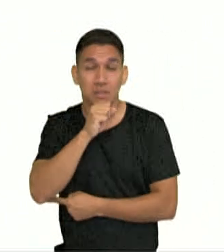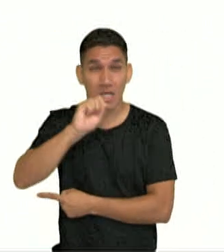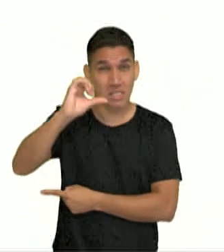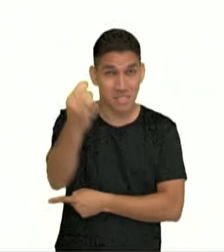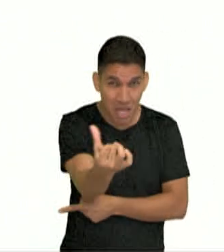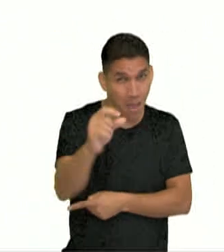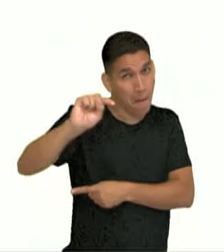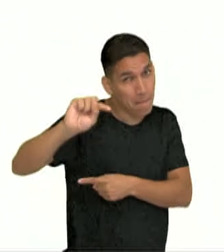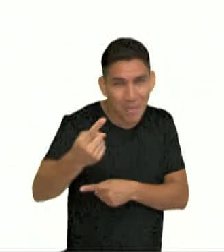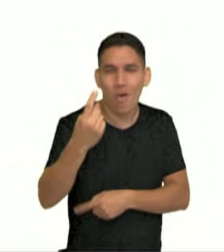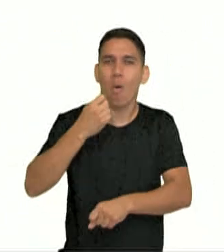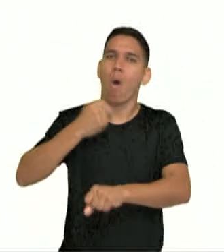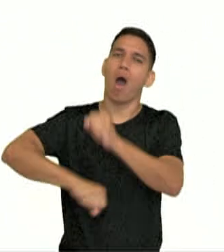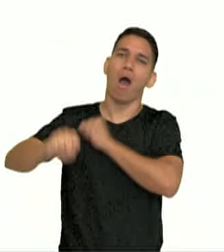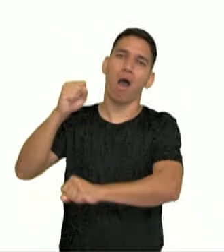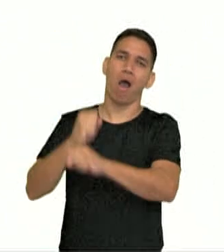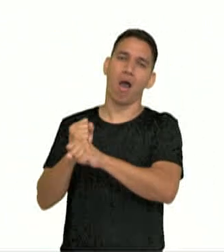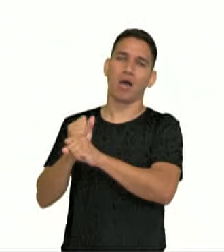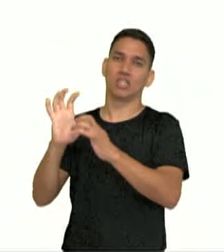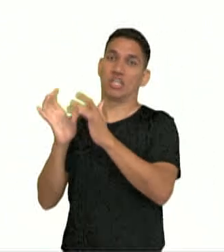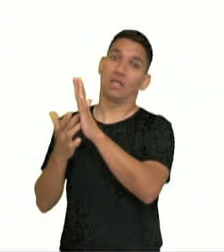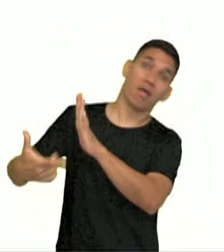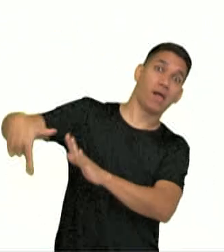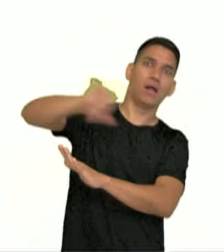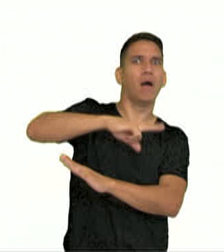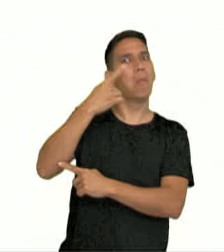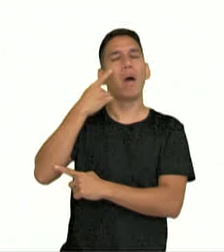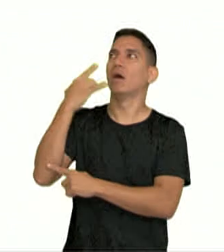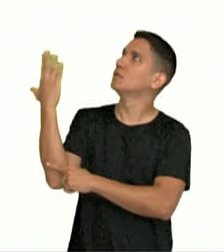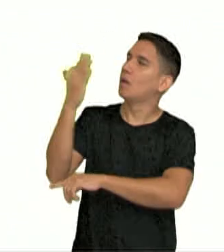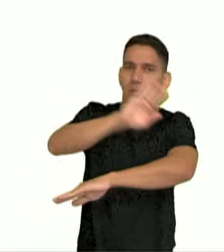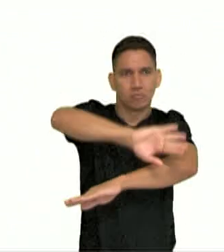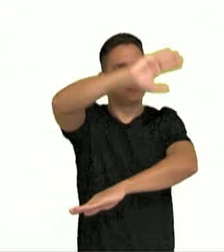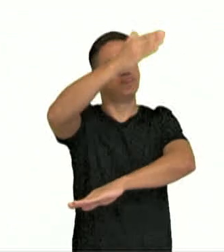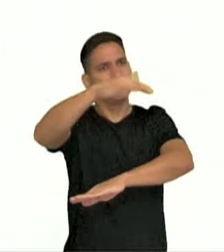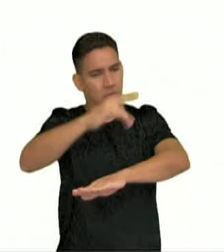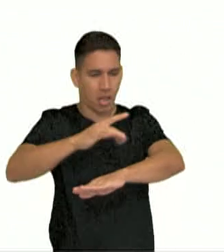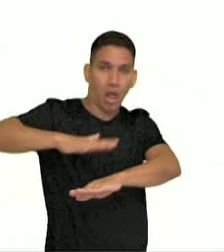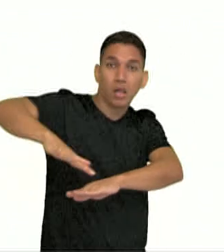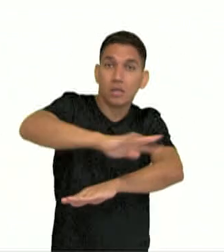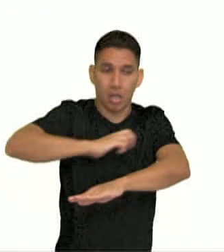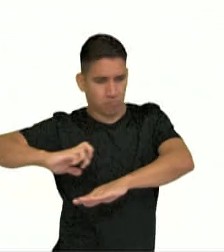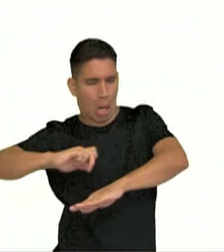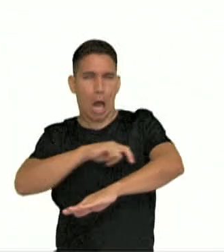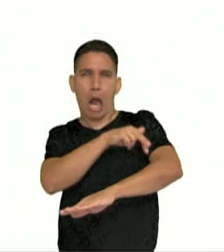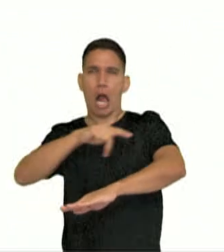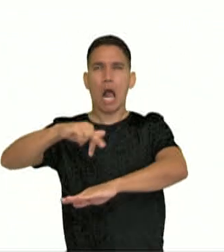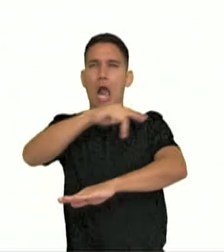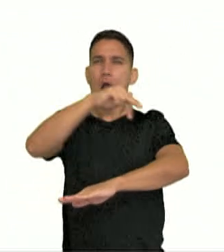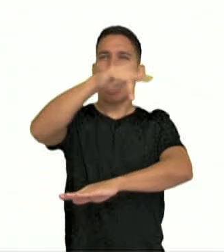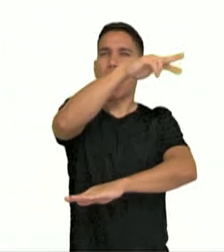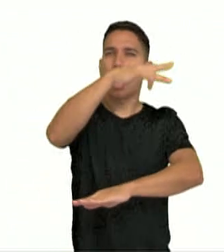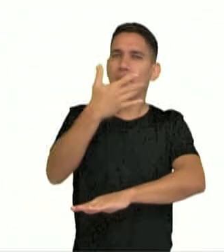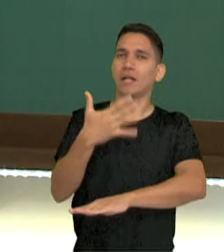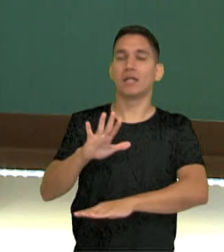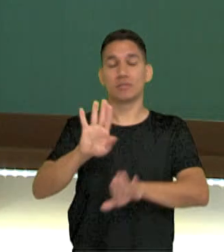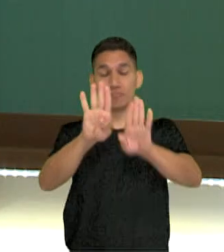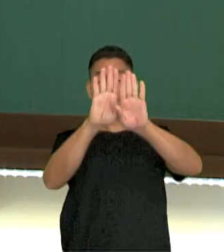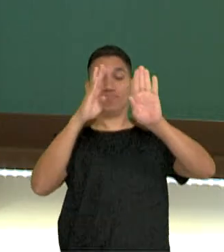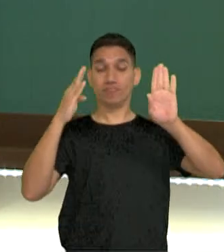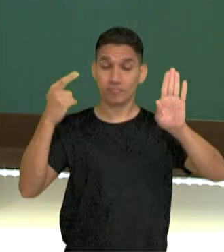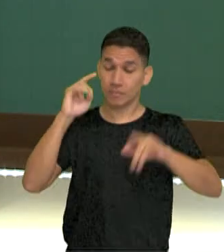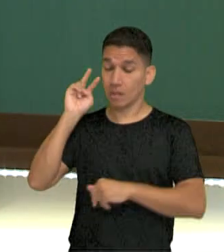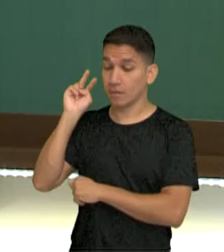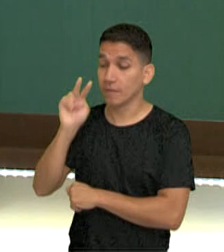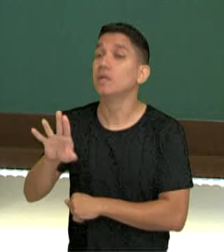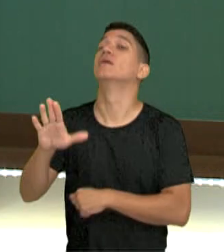6.000 anos antes de Cristo. Pensa no pé da montanha, o sujeito subiu lá em cima, aí chega, abre a porta, a